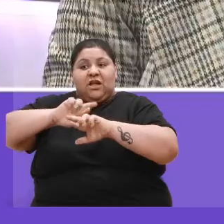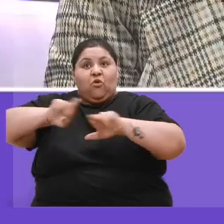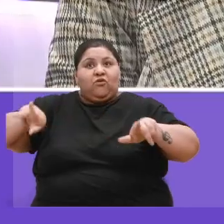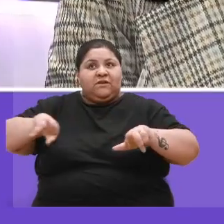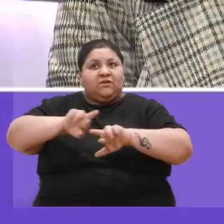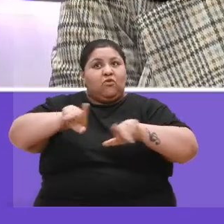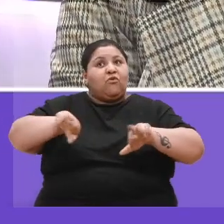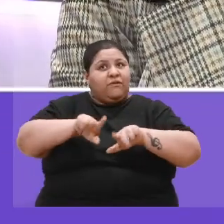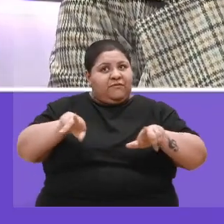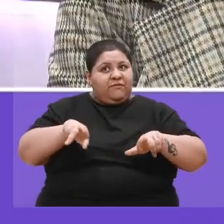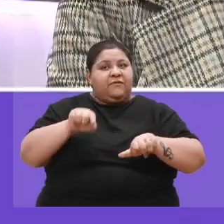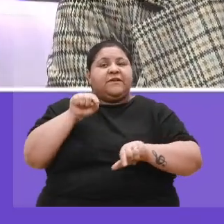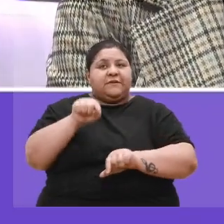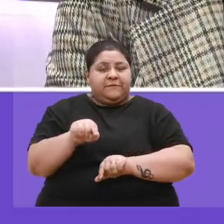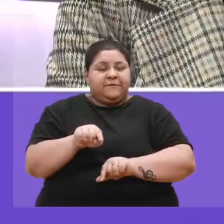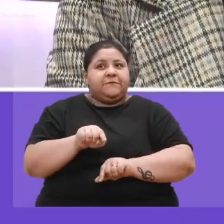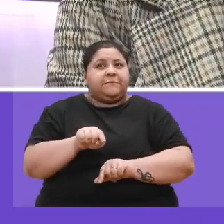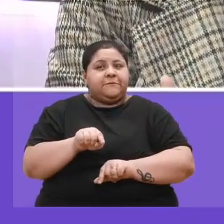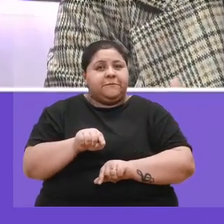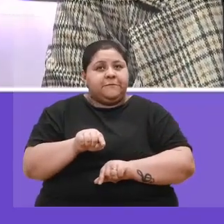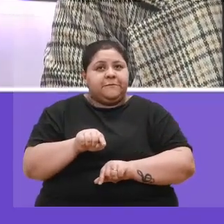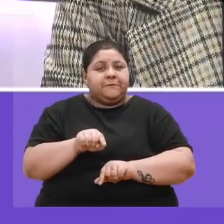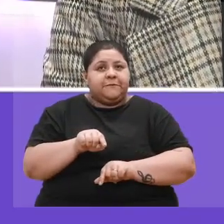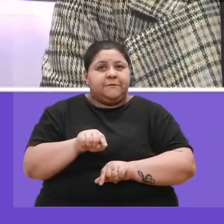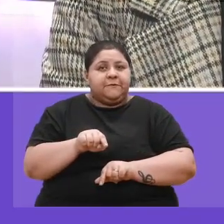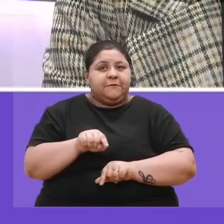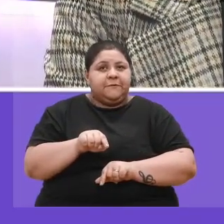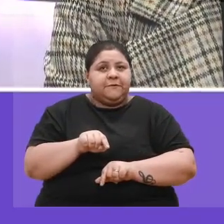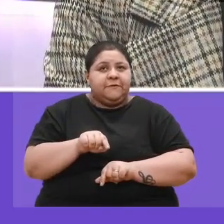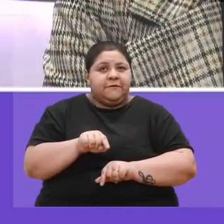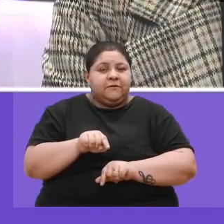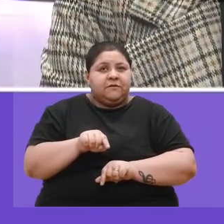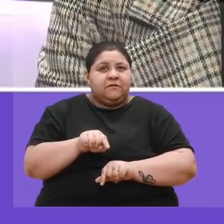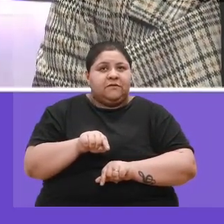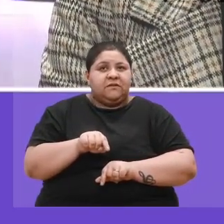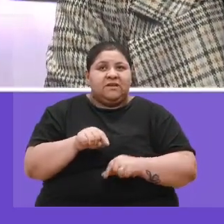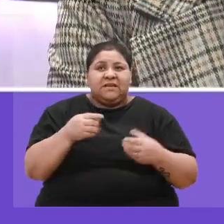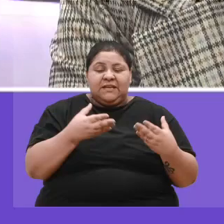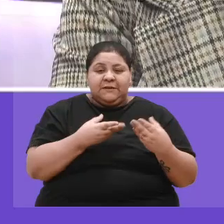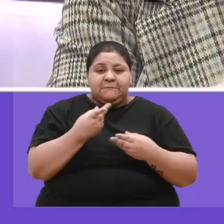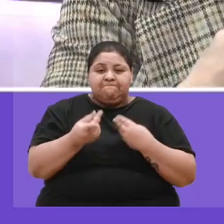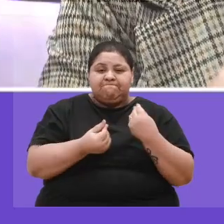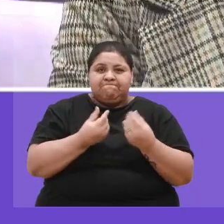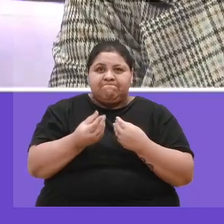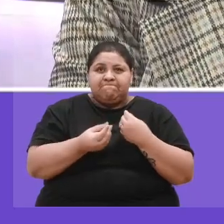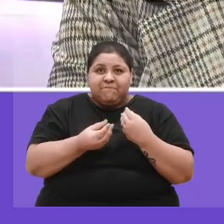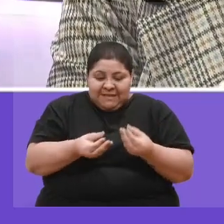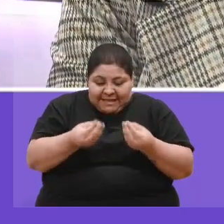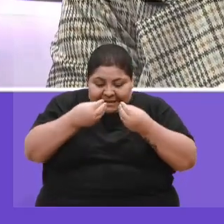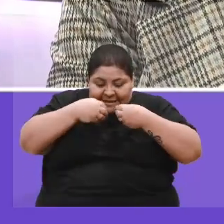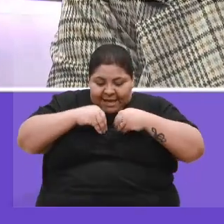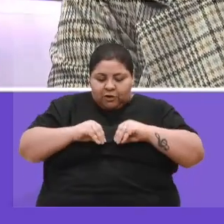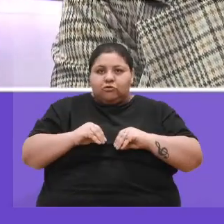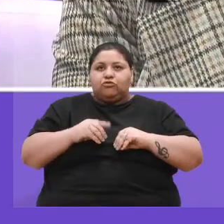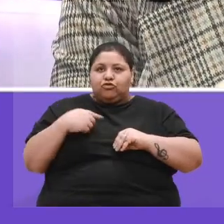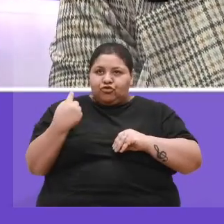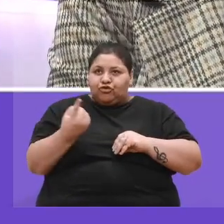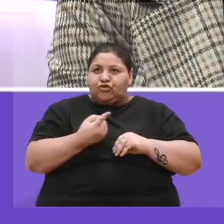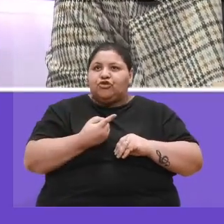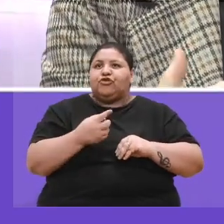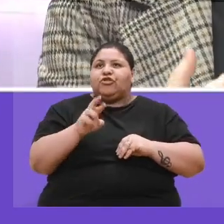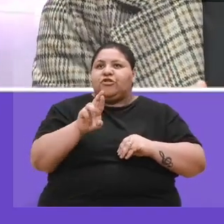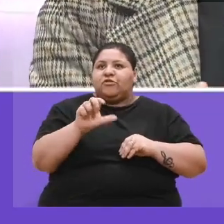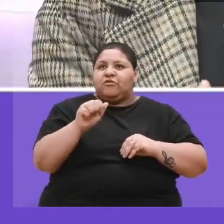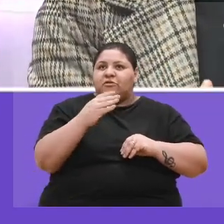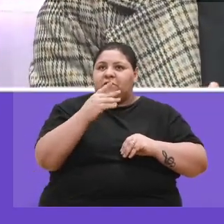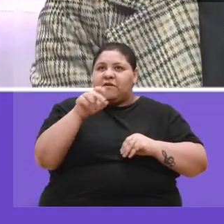Né? Então, isso é uma coisa que é, assim, que é muito... Está dentro de nós, né? E a